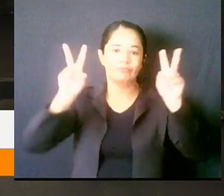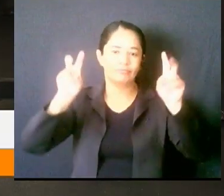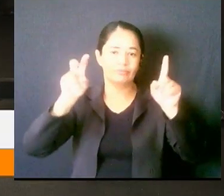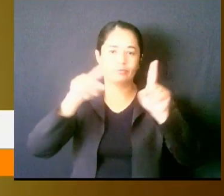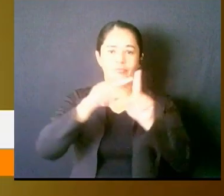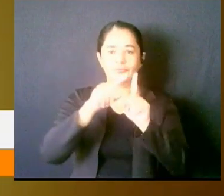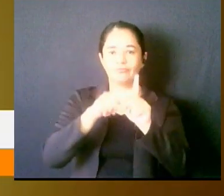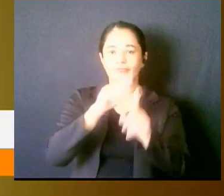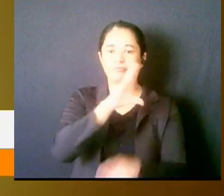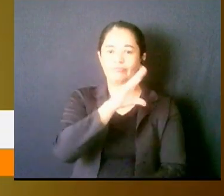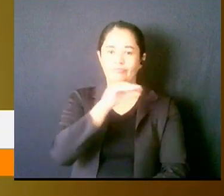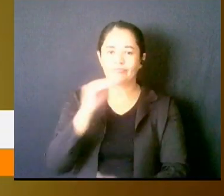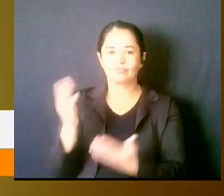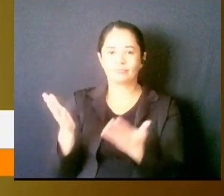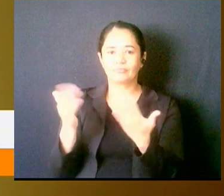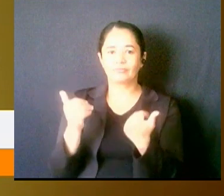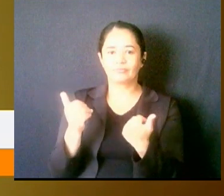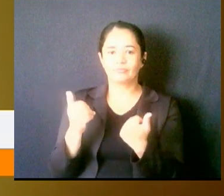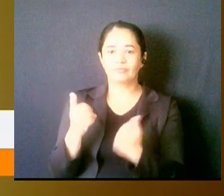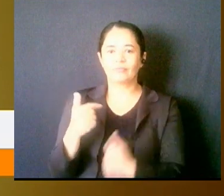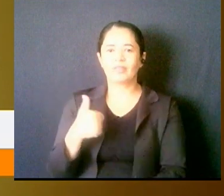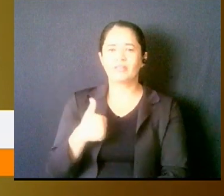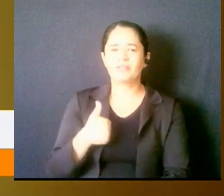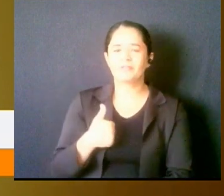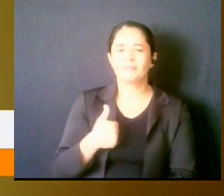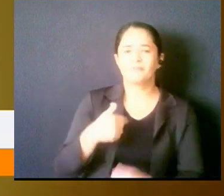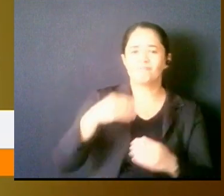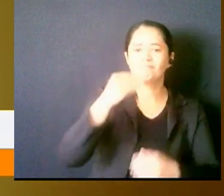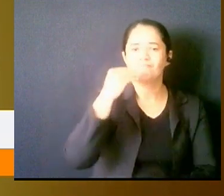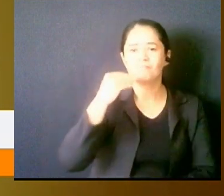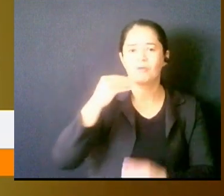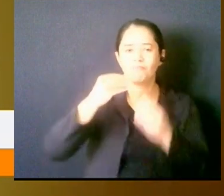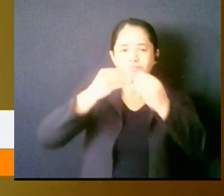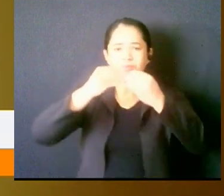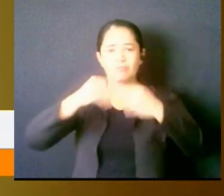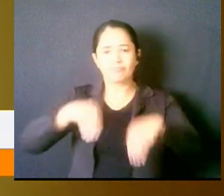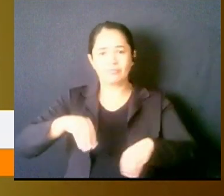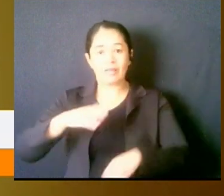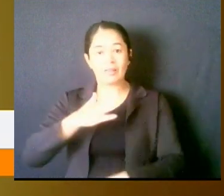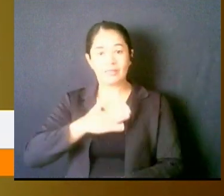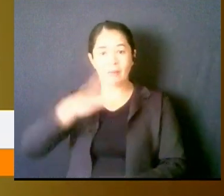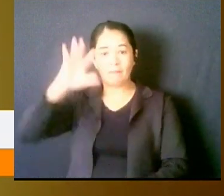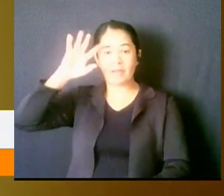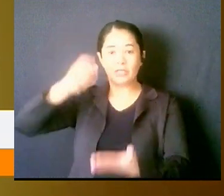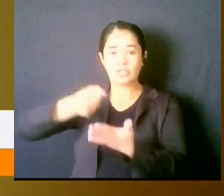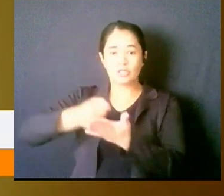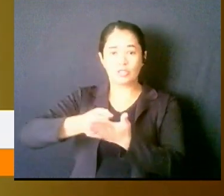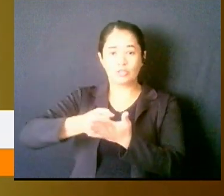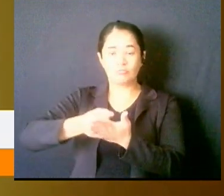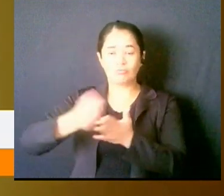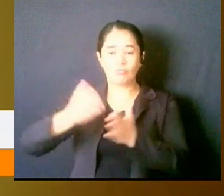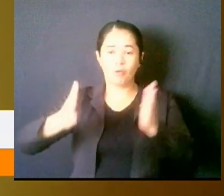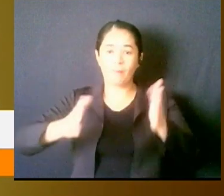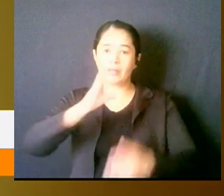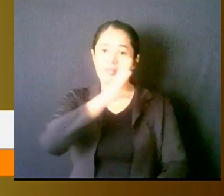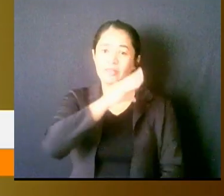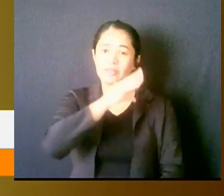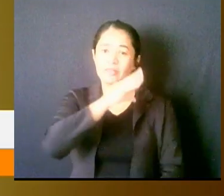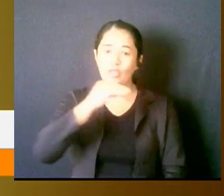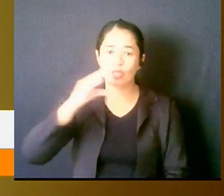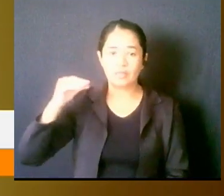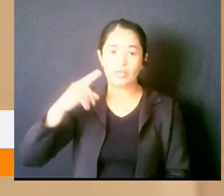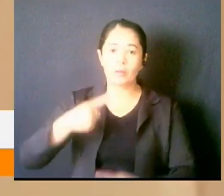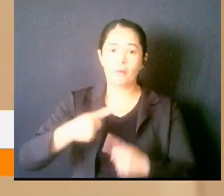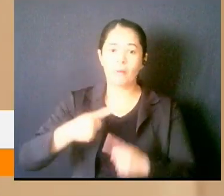Porque eu acho que isso afetou nas decisões que eu tomei quando eu era adolescente e não pensava. Acho que se tivesse